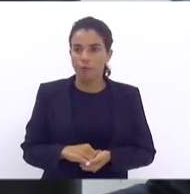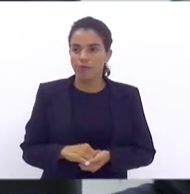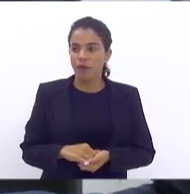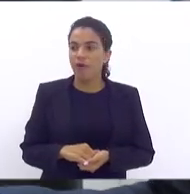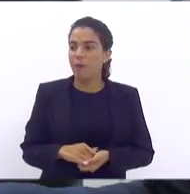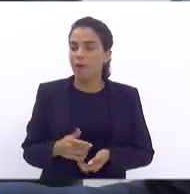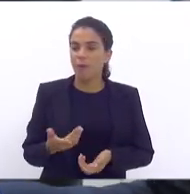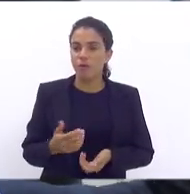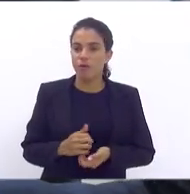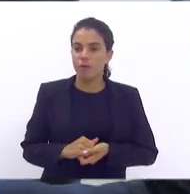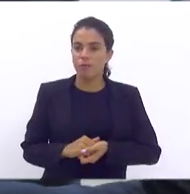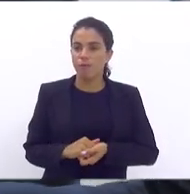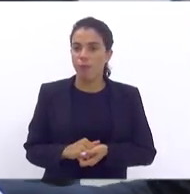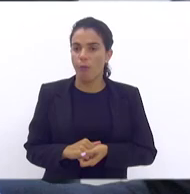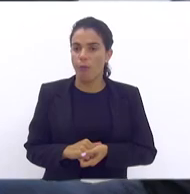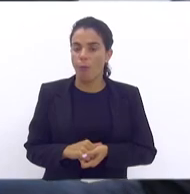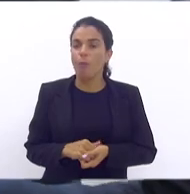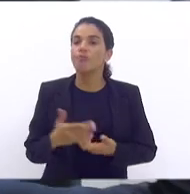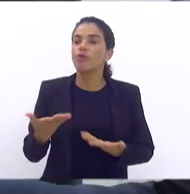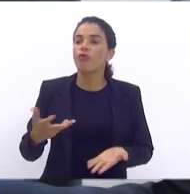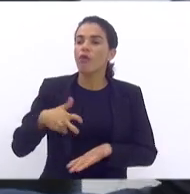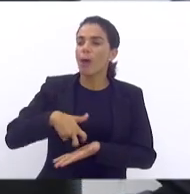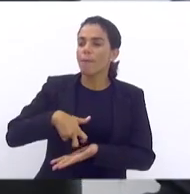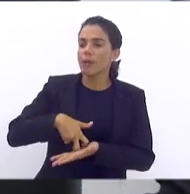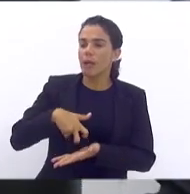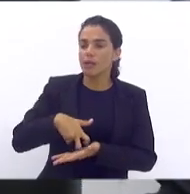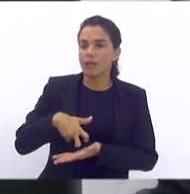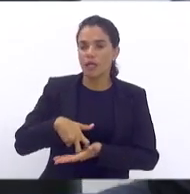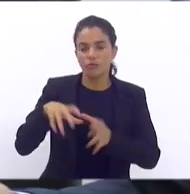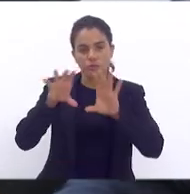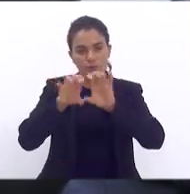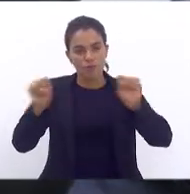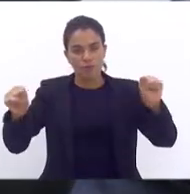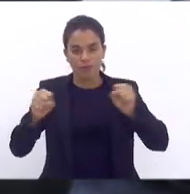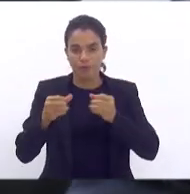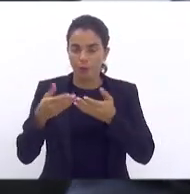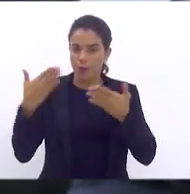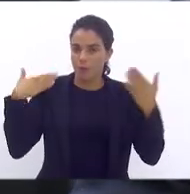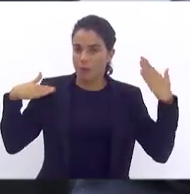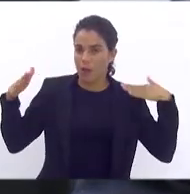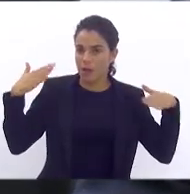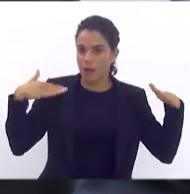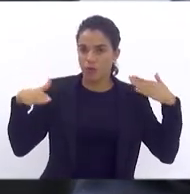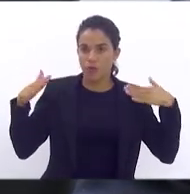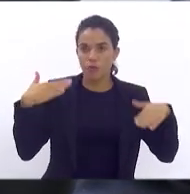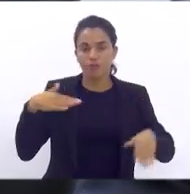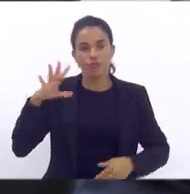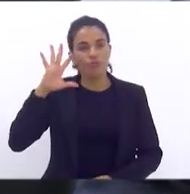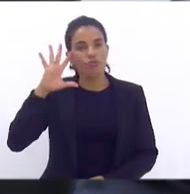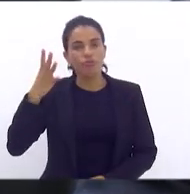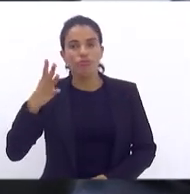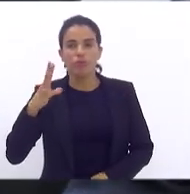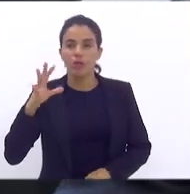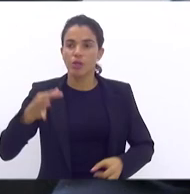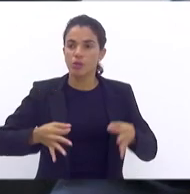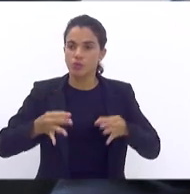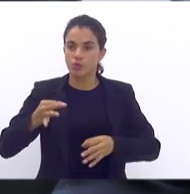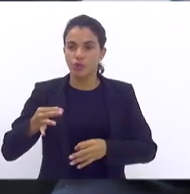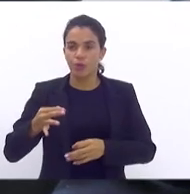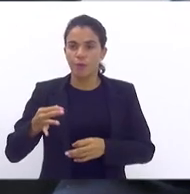ao nosso companheiro. Qual foi a penalidade que o Tribunal Marítimo, né, ingressou na justiça contra essas